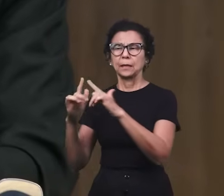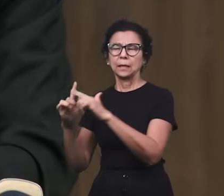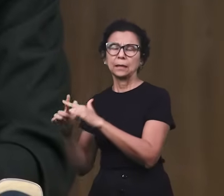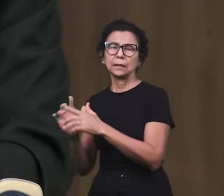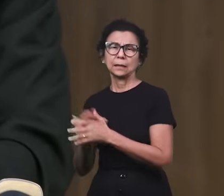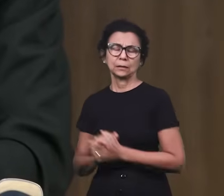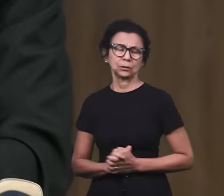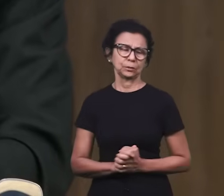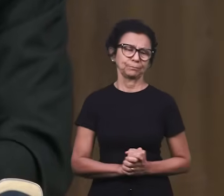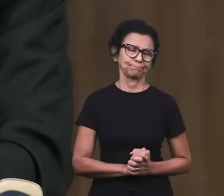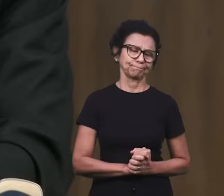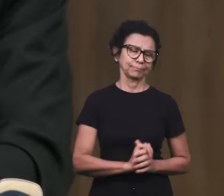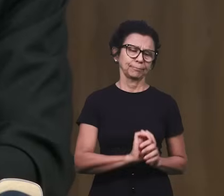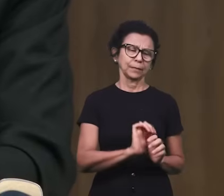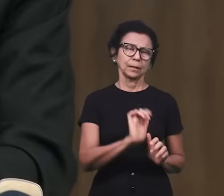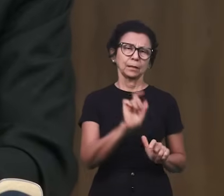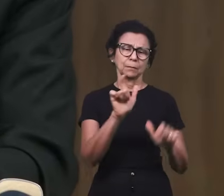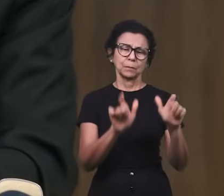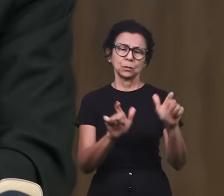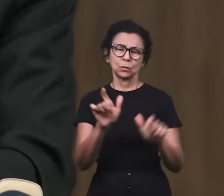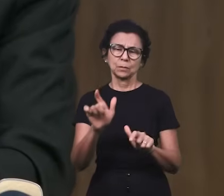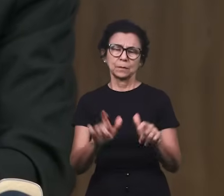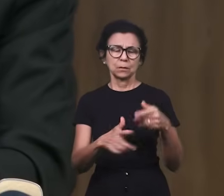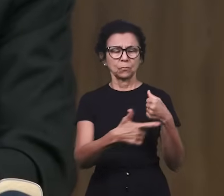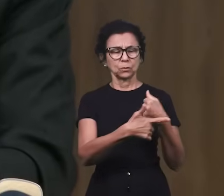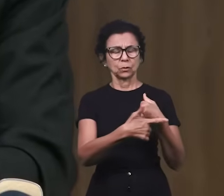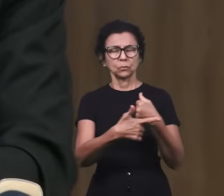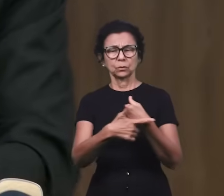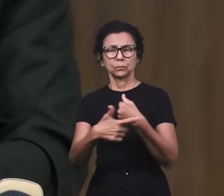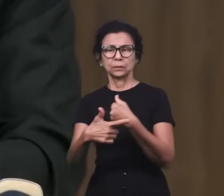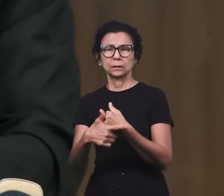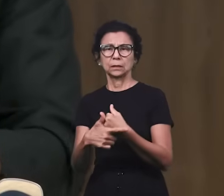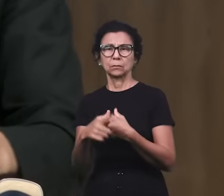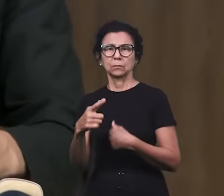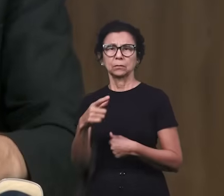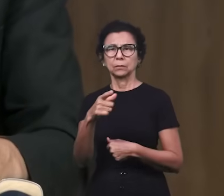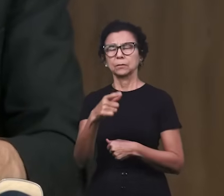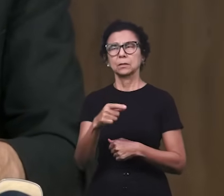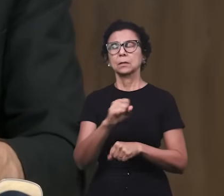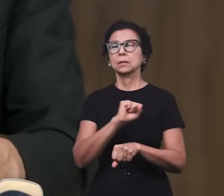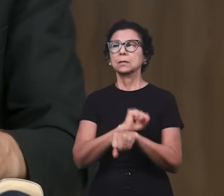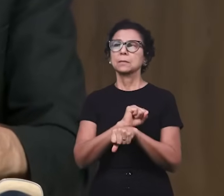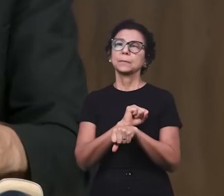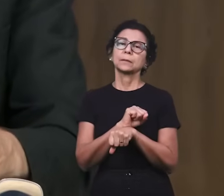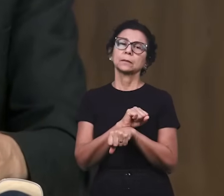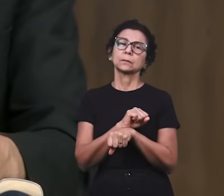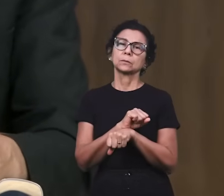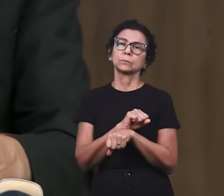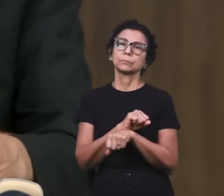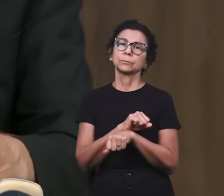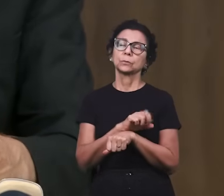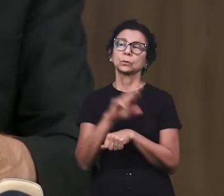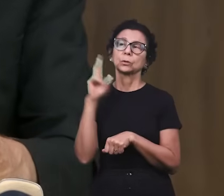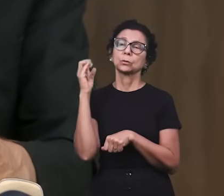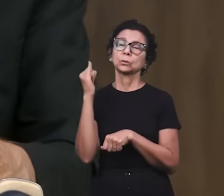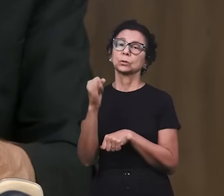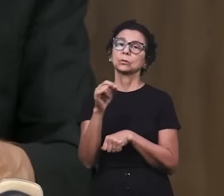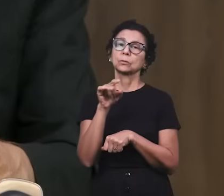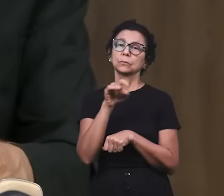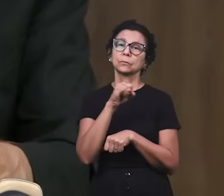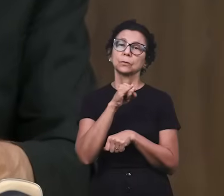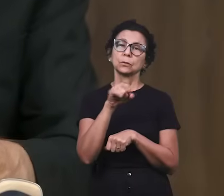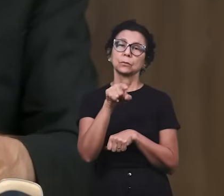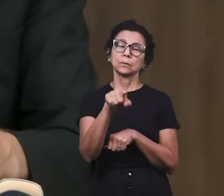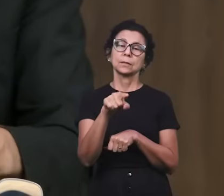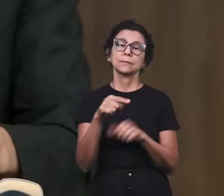outro foi chamado, outra porta abriu, outro filho foi abençoado e você está lá parado esperando porque o Senhor te colocou por